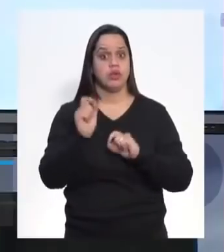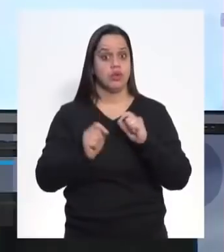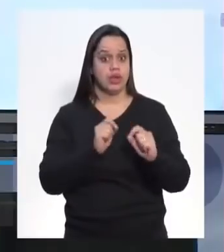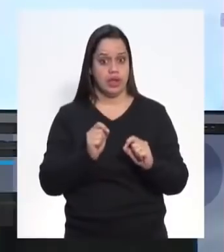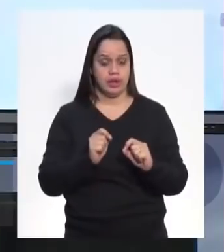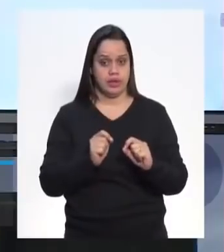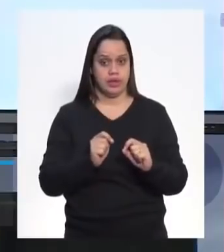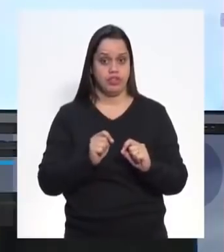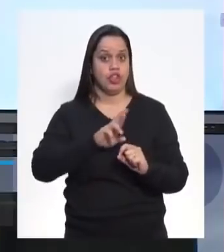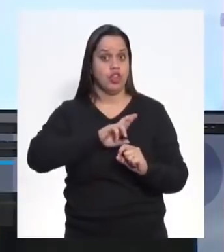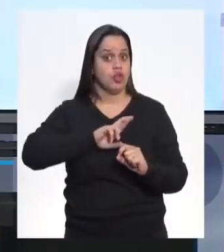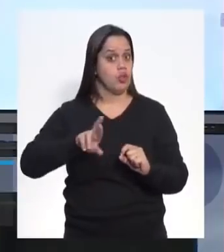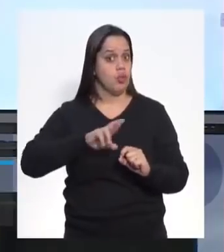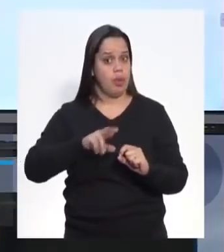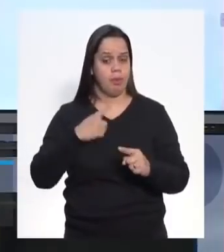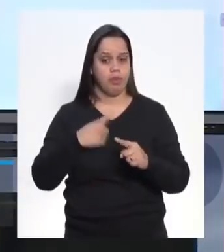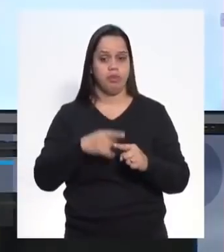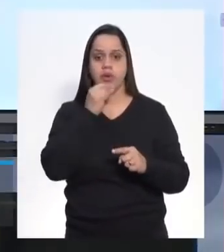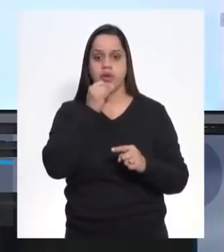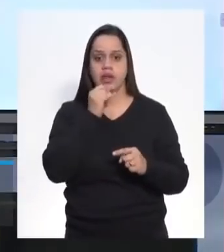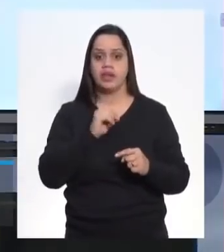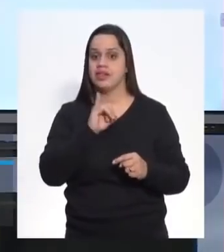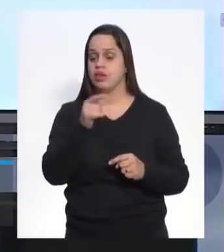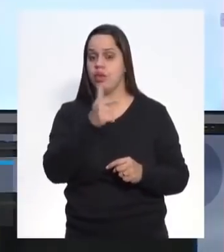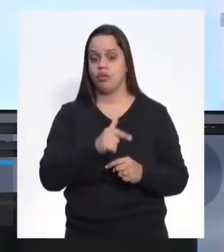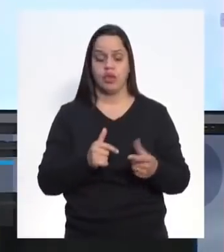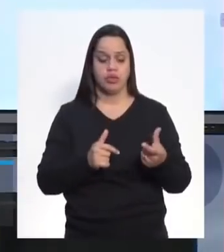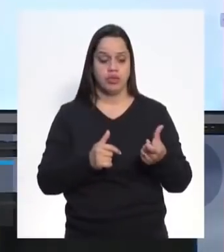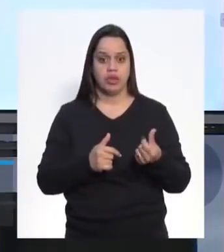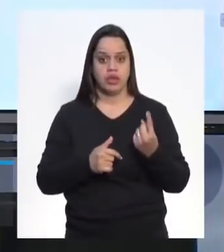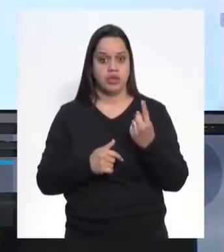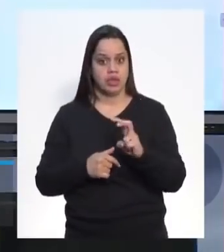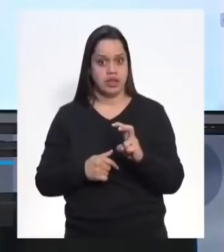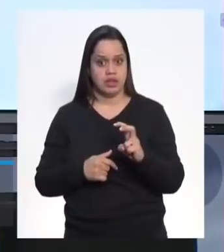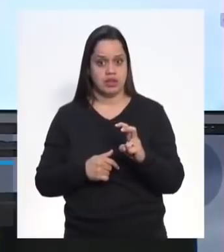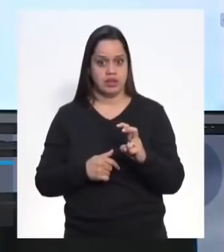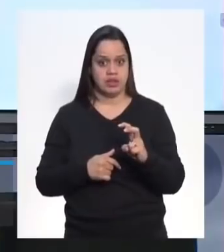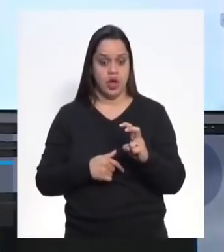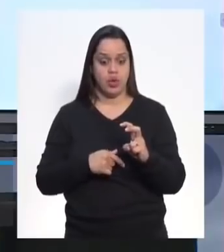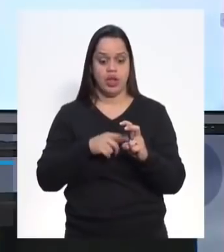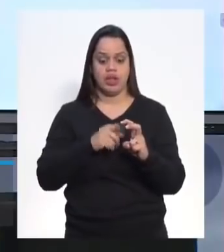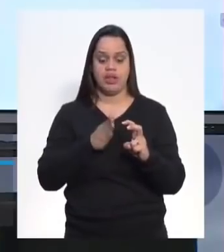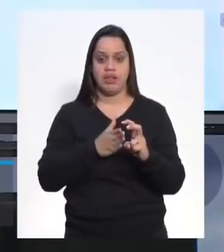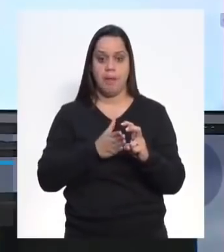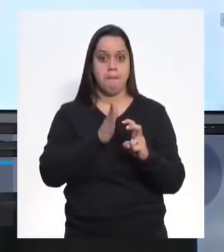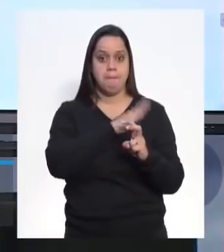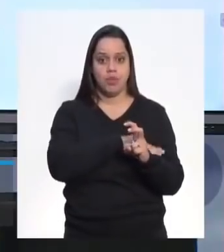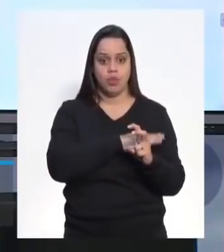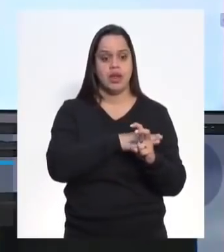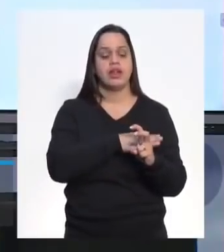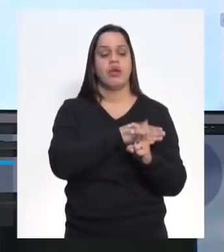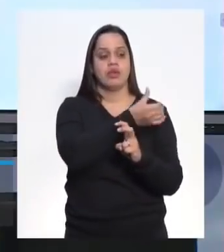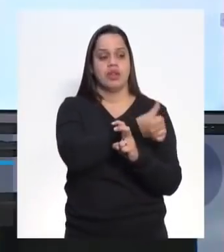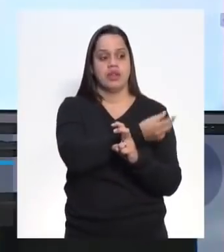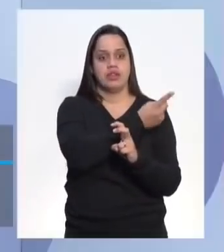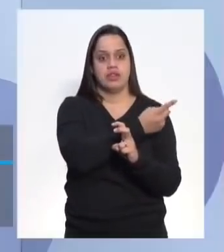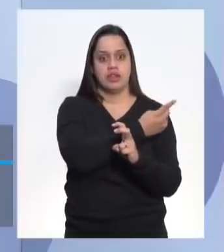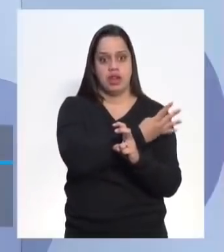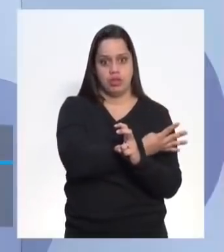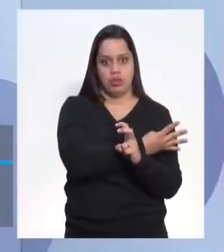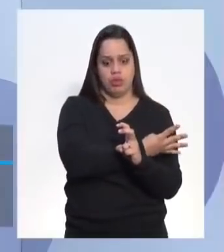não ser, né, Ale? Então, por exemplo, se eu não tivesse o 615, eu teria que pular, né? Exato, ele poderia